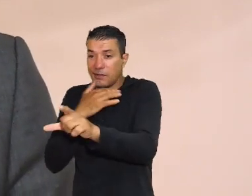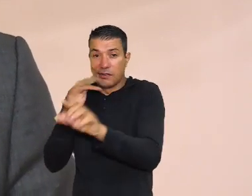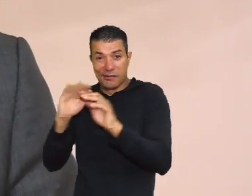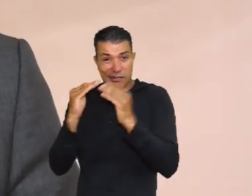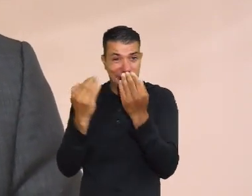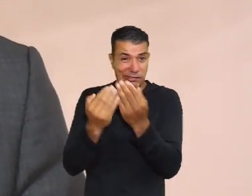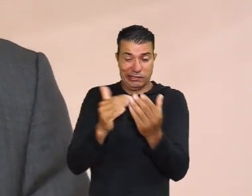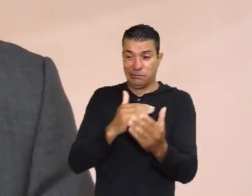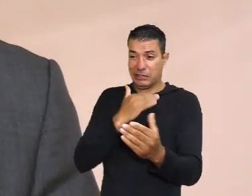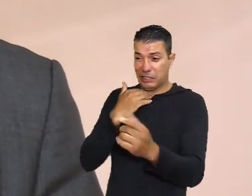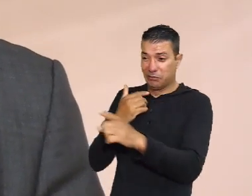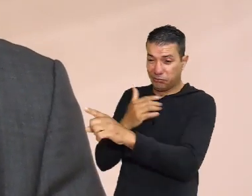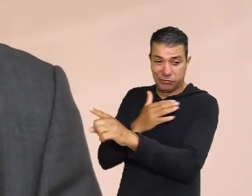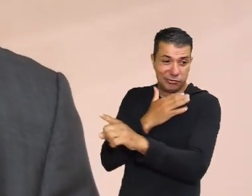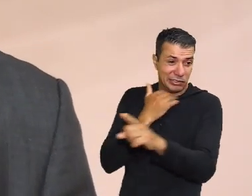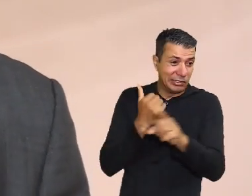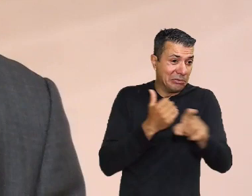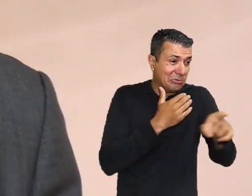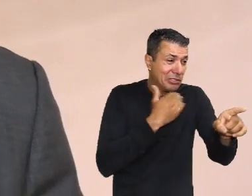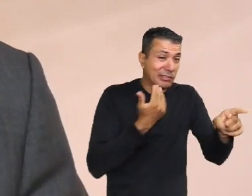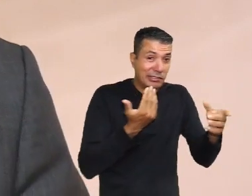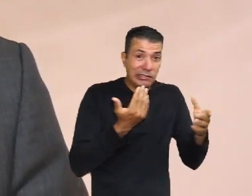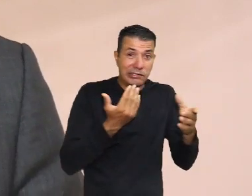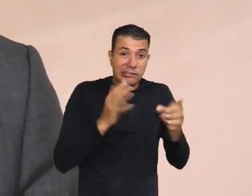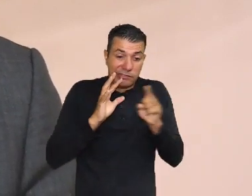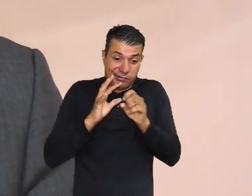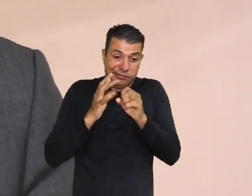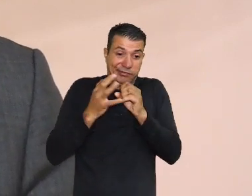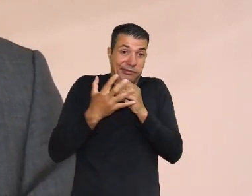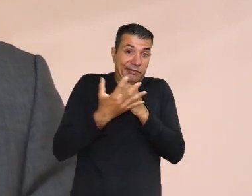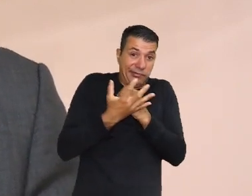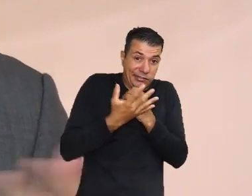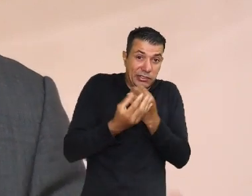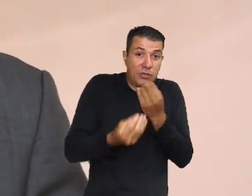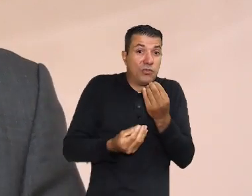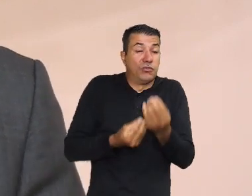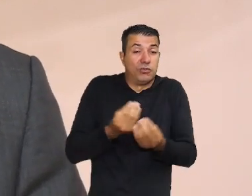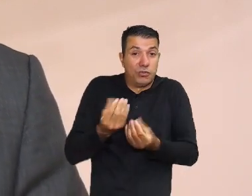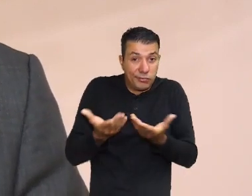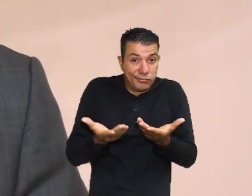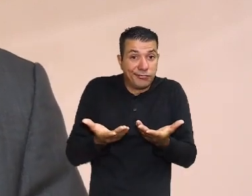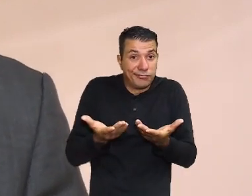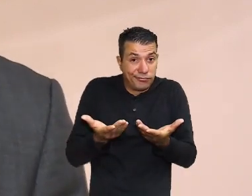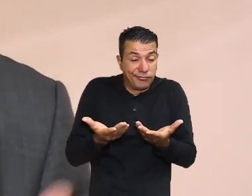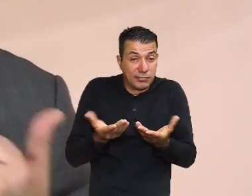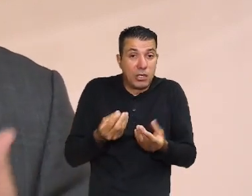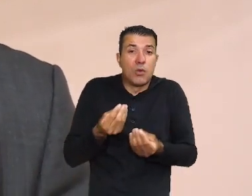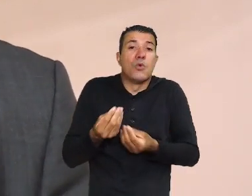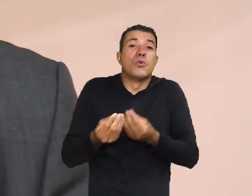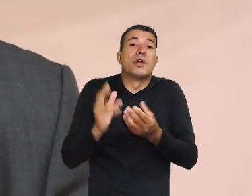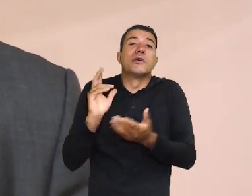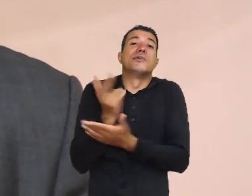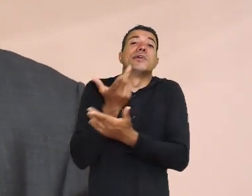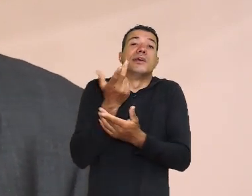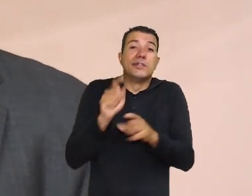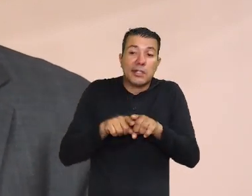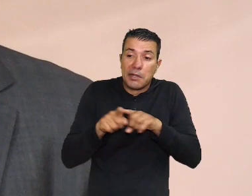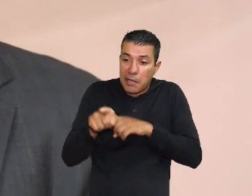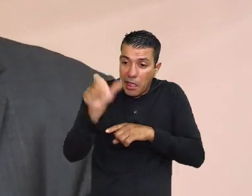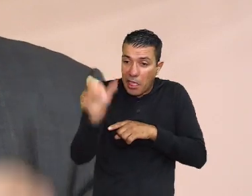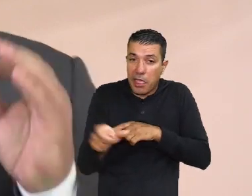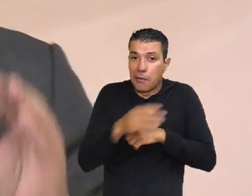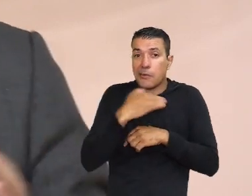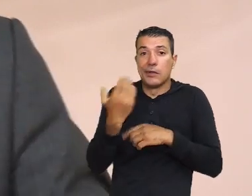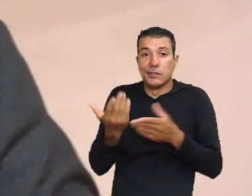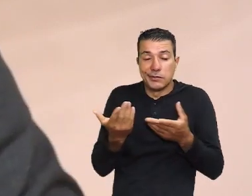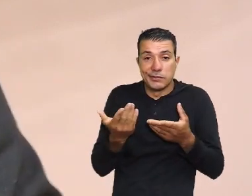vidas porque foram infectadas com esse vírus nesse momento. Só que o que acontece quando uma pessoa morre?